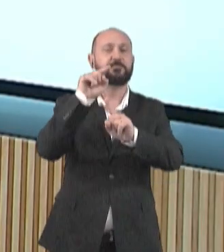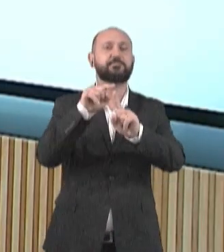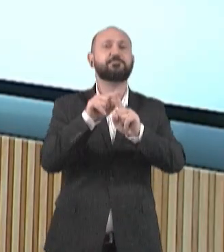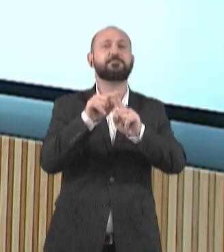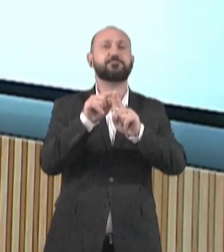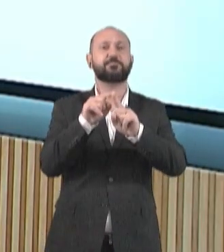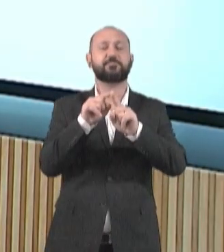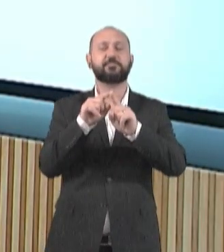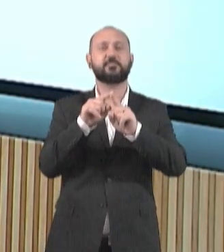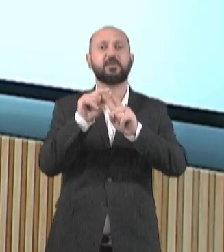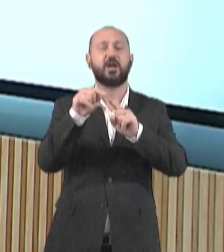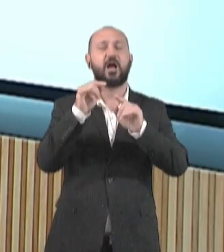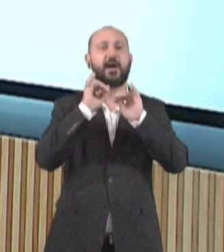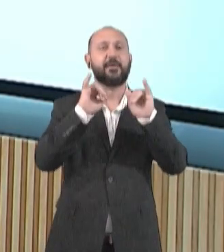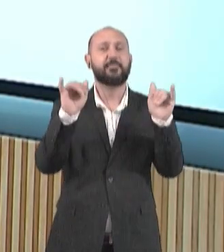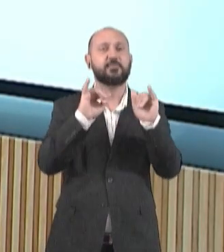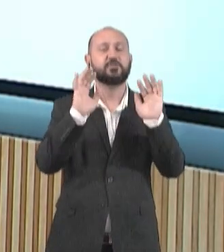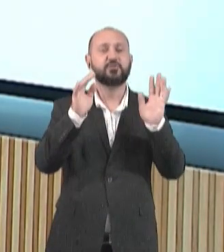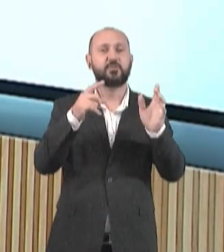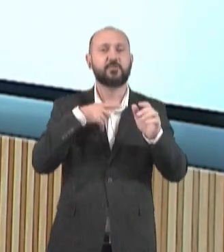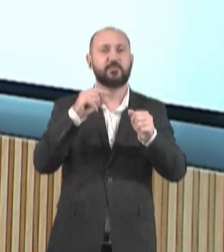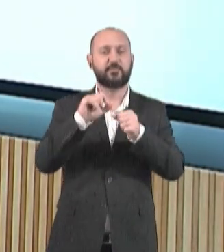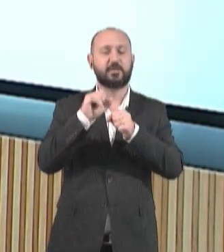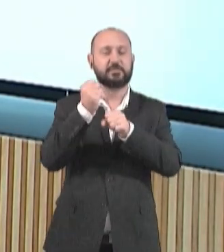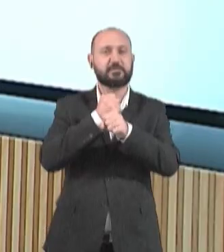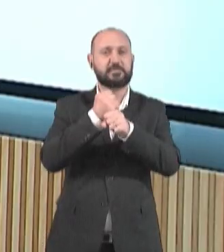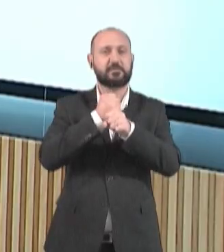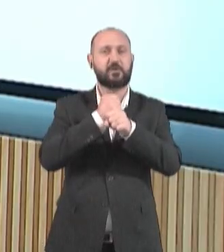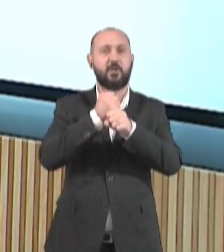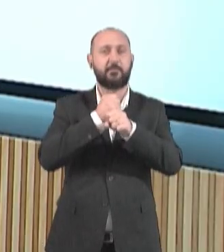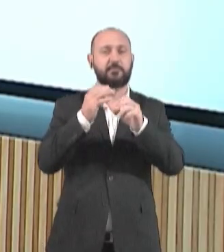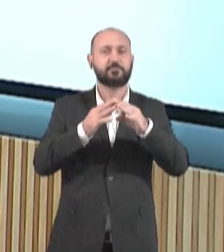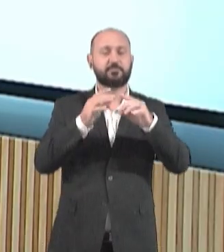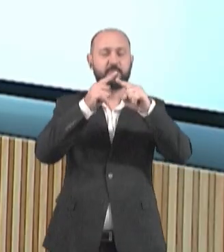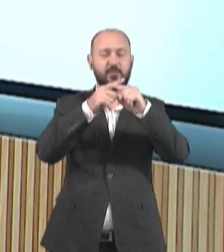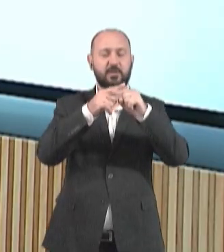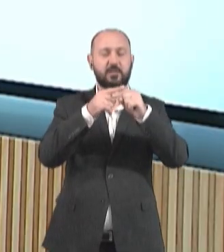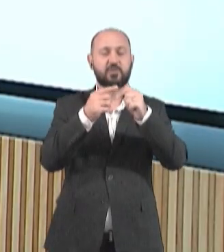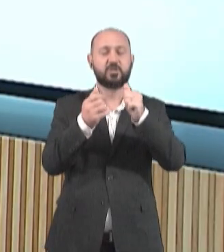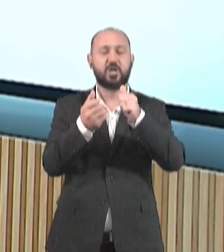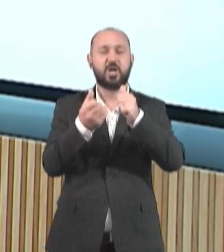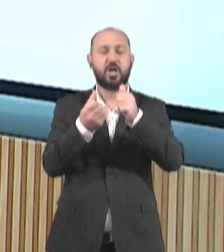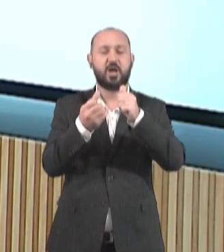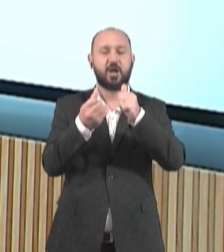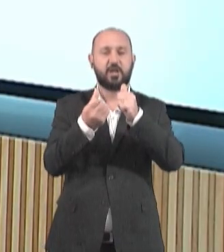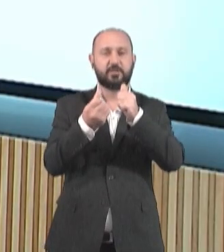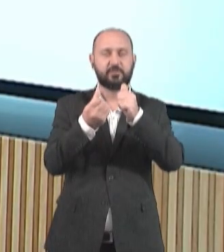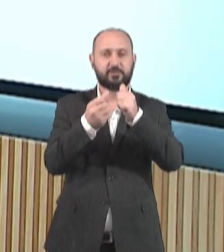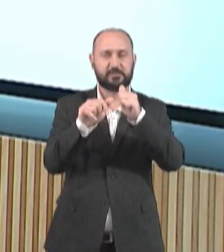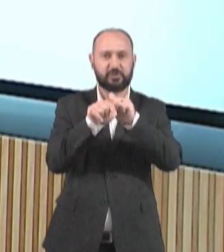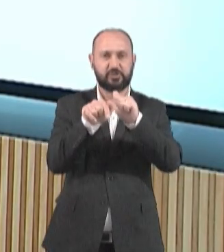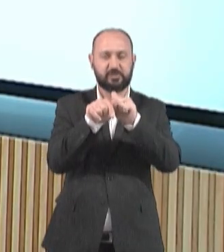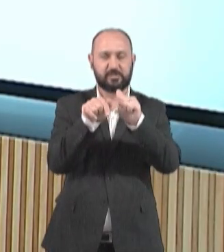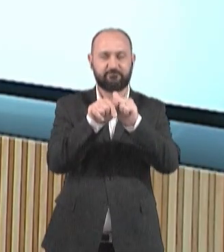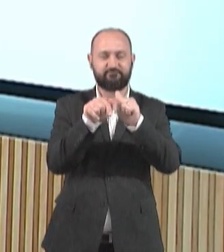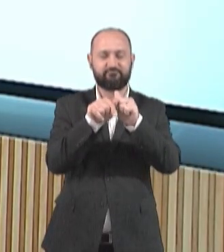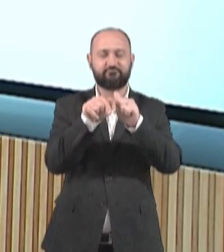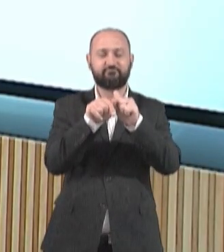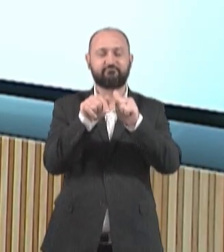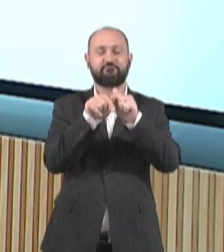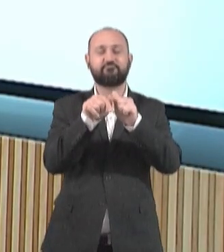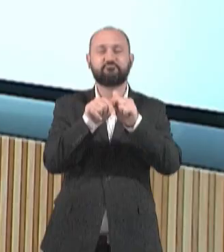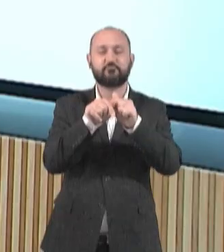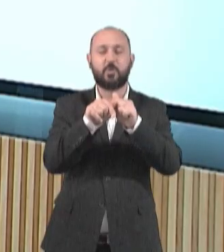referência a essa campanha que já é realizada há muito tempo pela Igreja Adventista e que então ela se inspirou